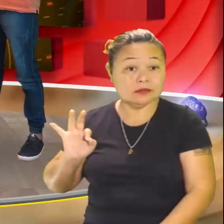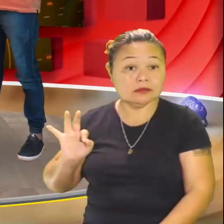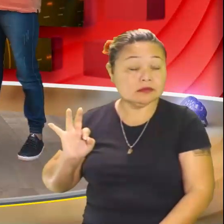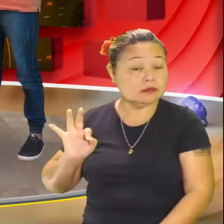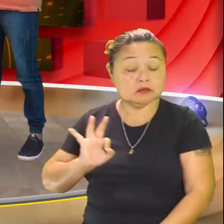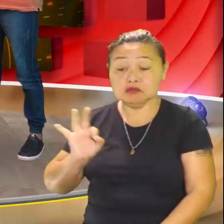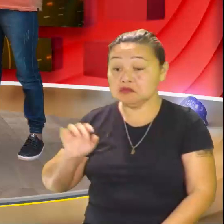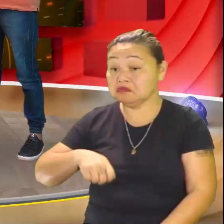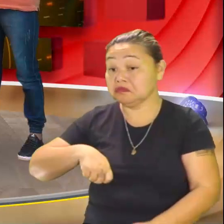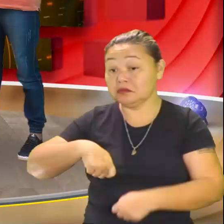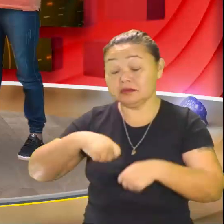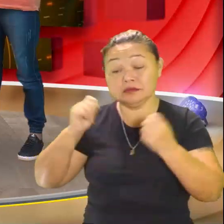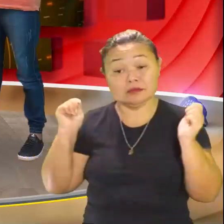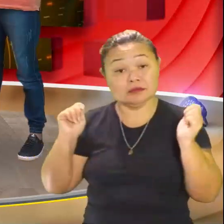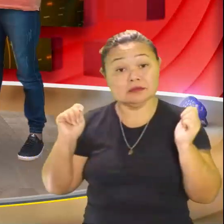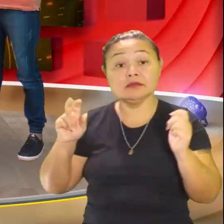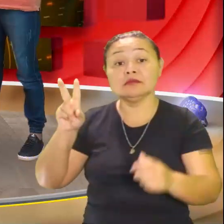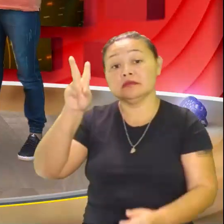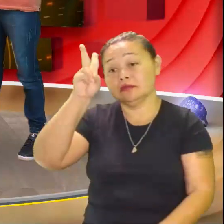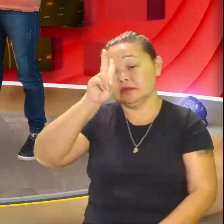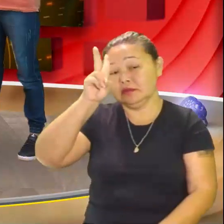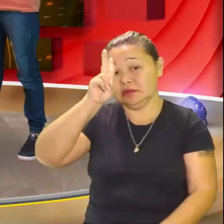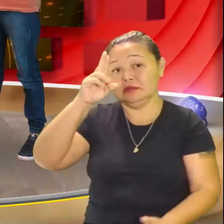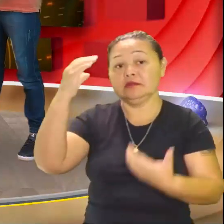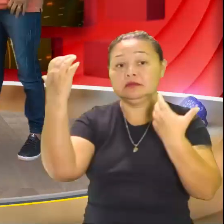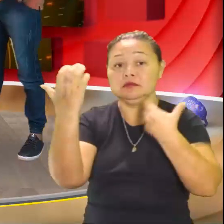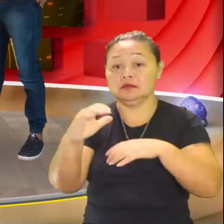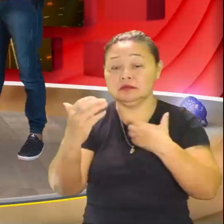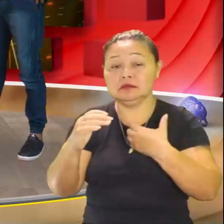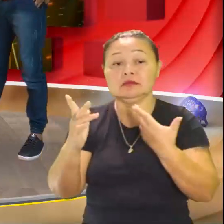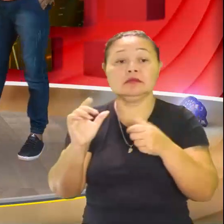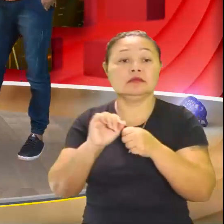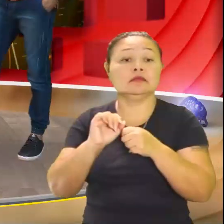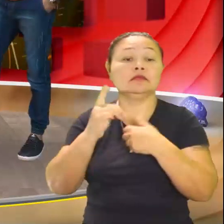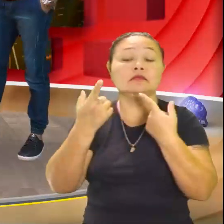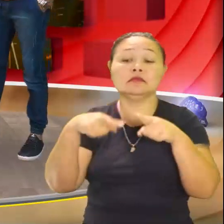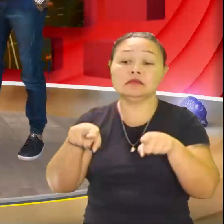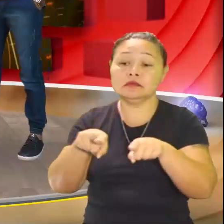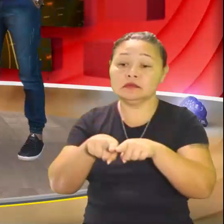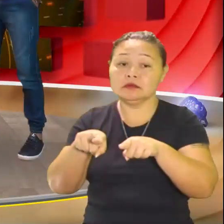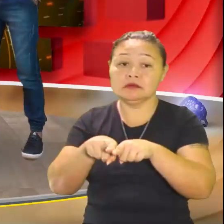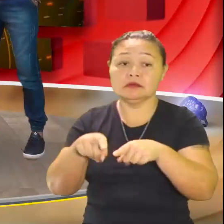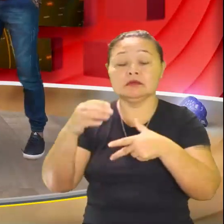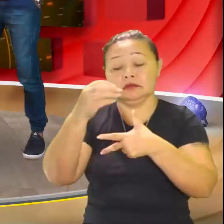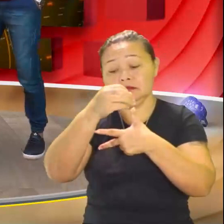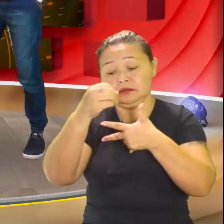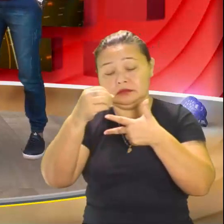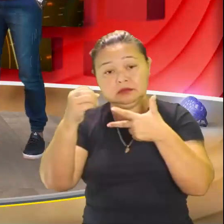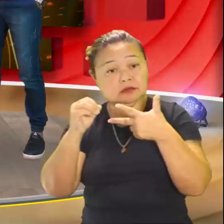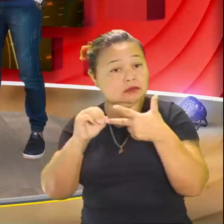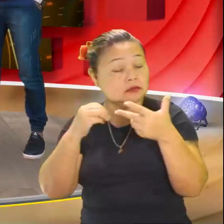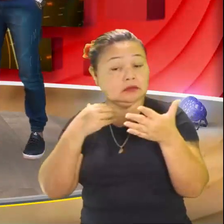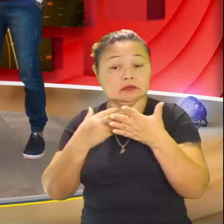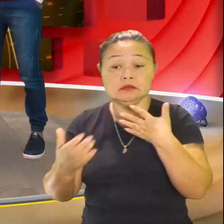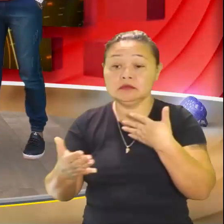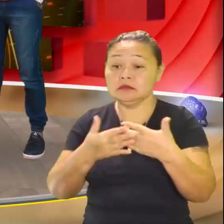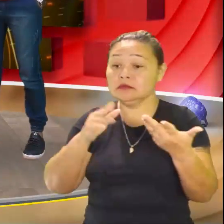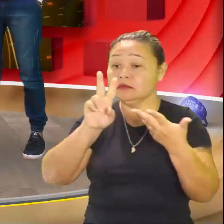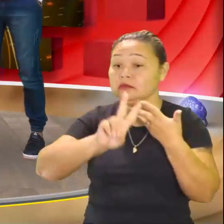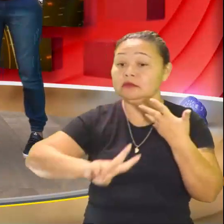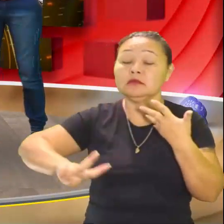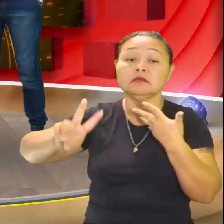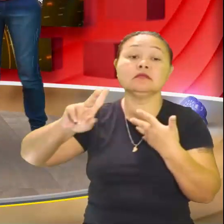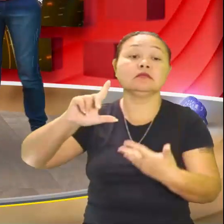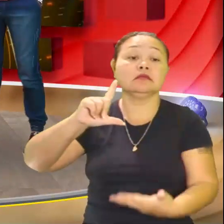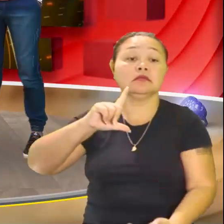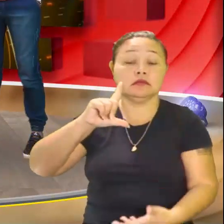é aquela impossível, né? Isso. Lembrando que num concurso público, lembrando que no Enem, em qualquer vestibular que você